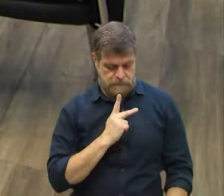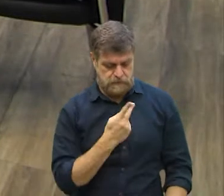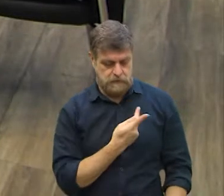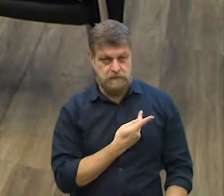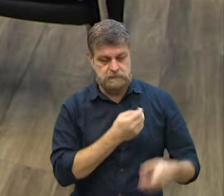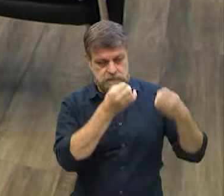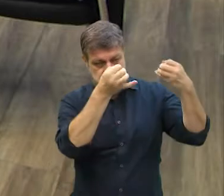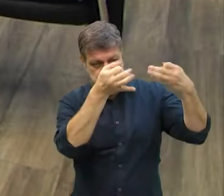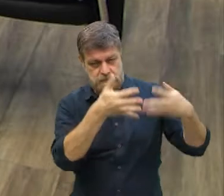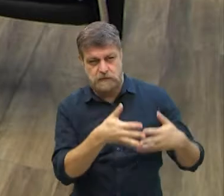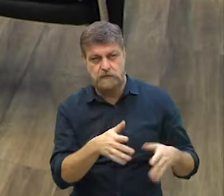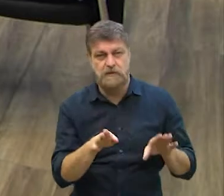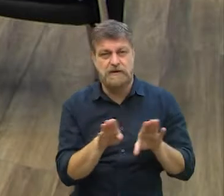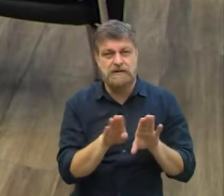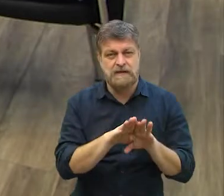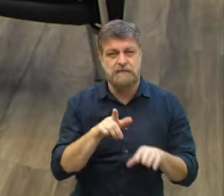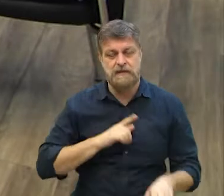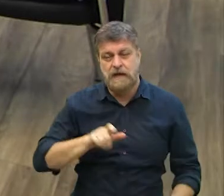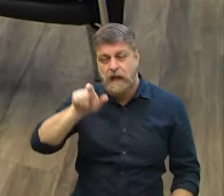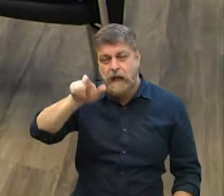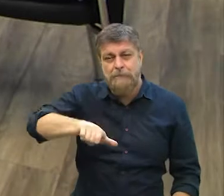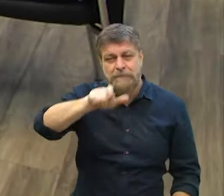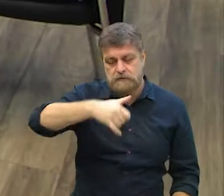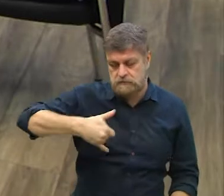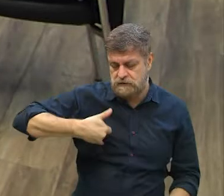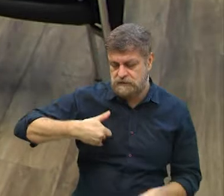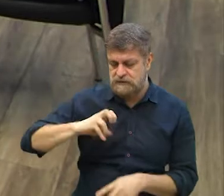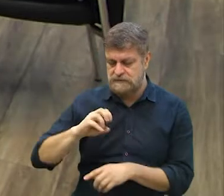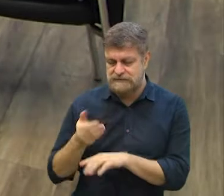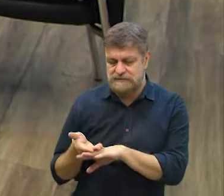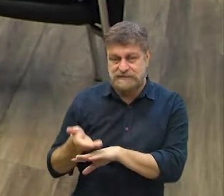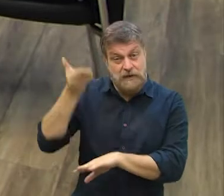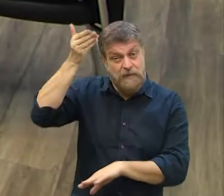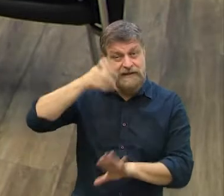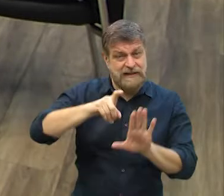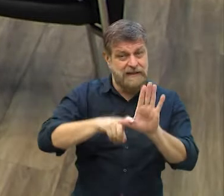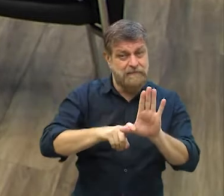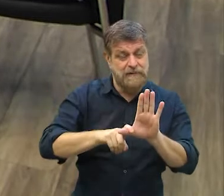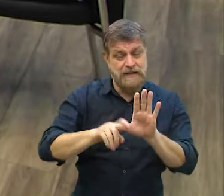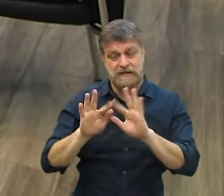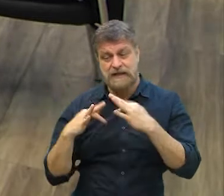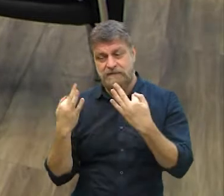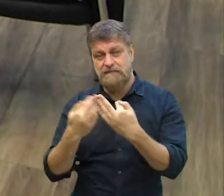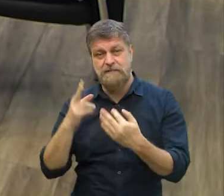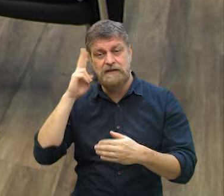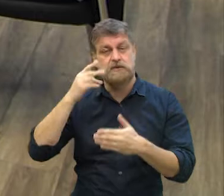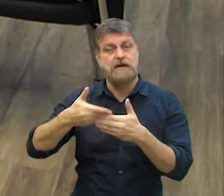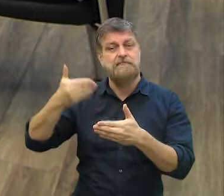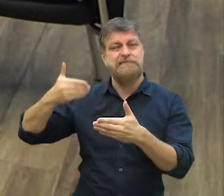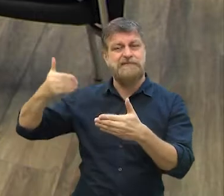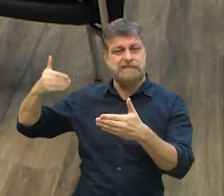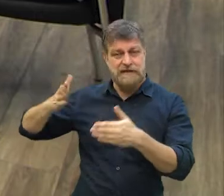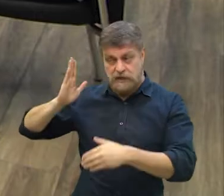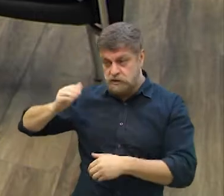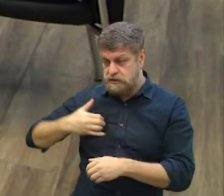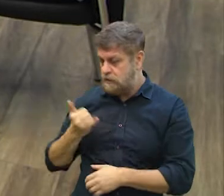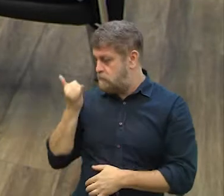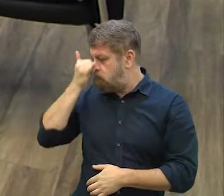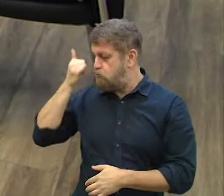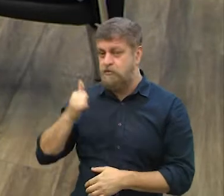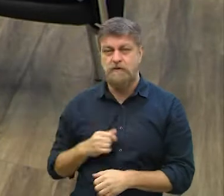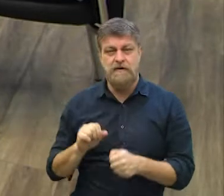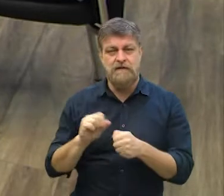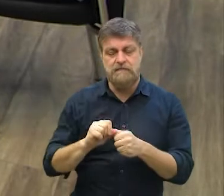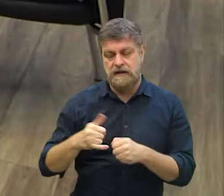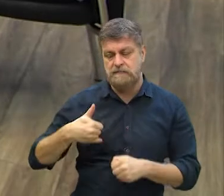programa, o Paulo Haddad citou o exame para pessoas com 50 anos, dependendo do histórico familiar, com